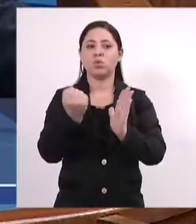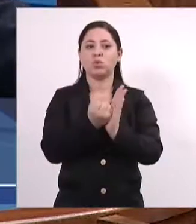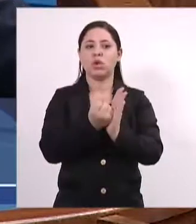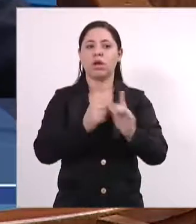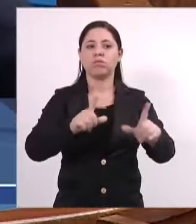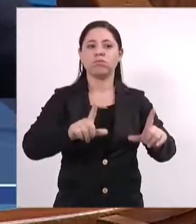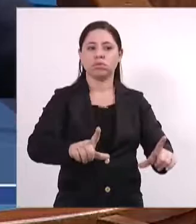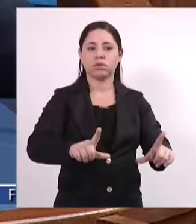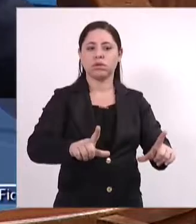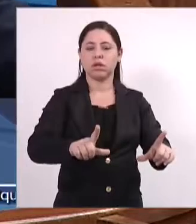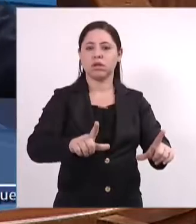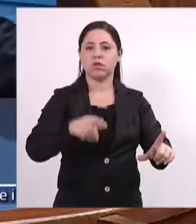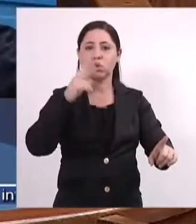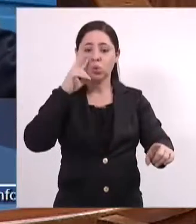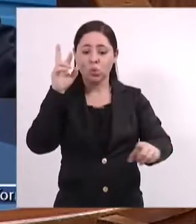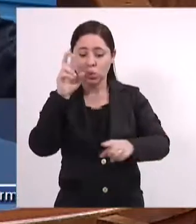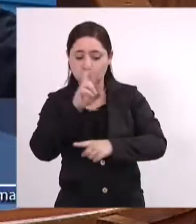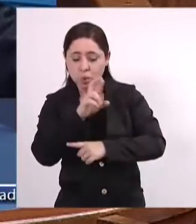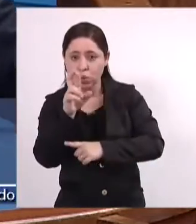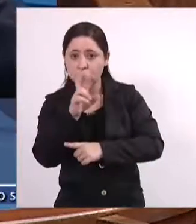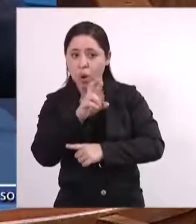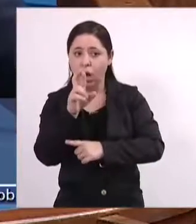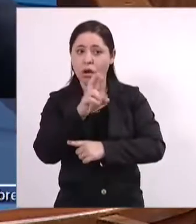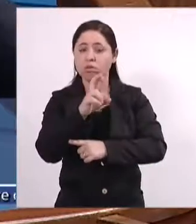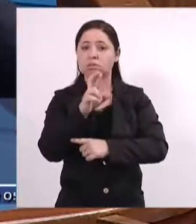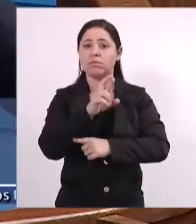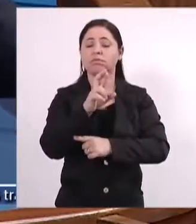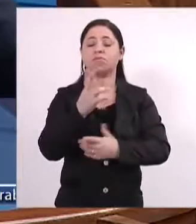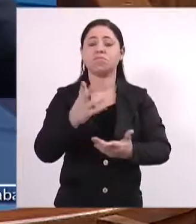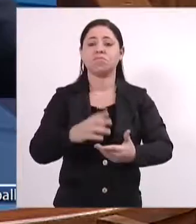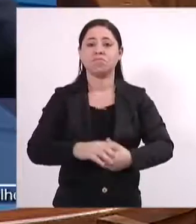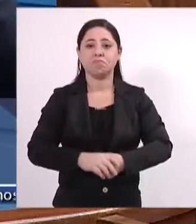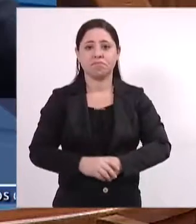de inspeção consorcial.